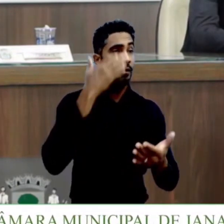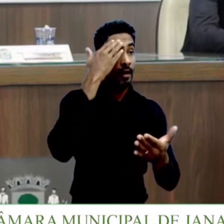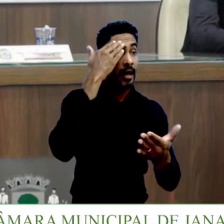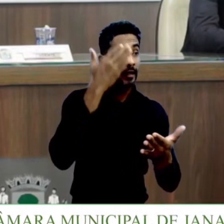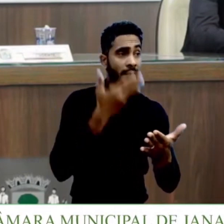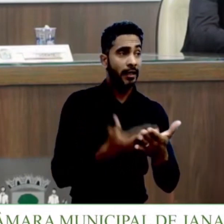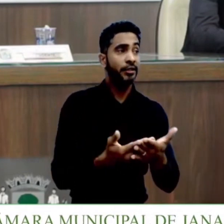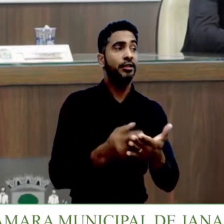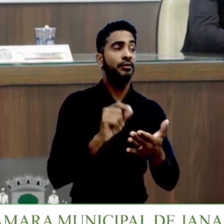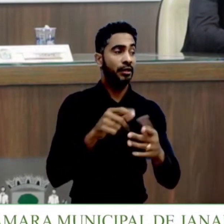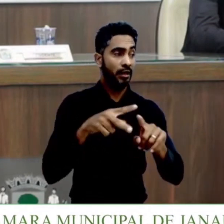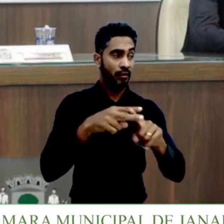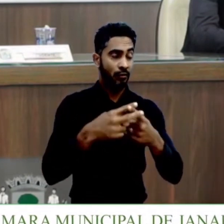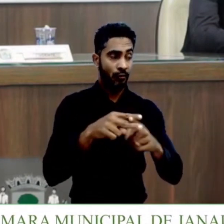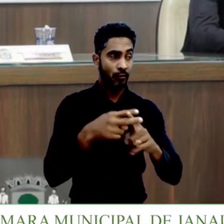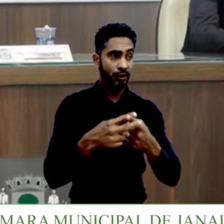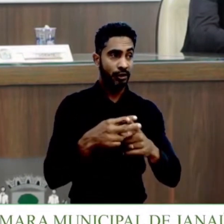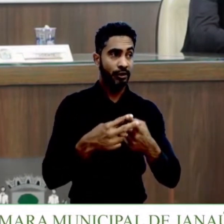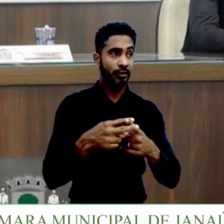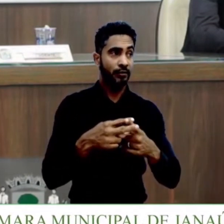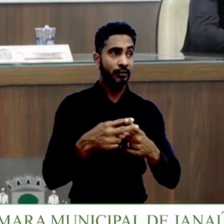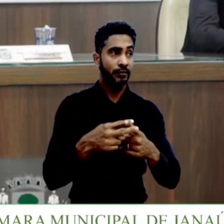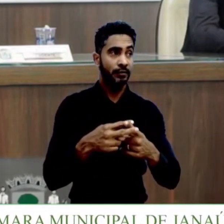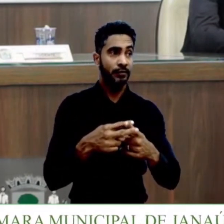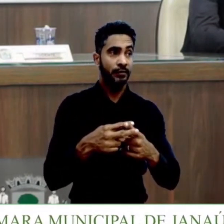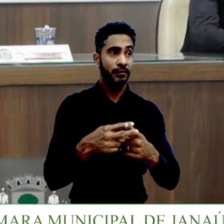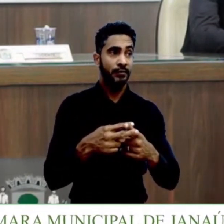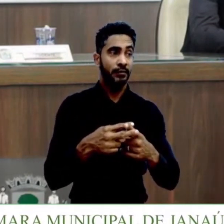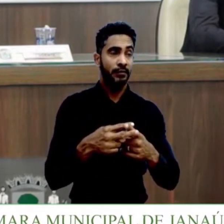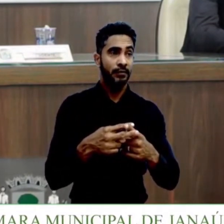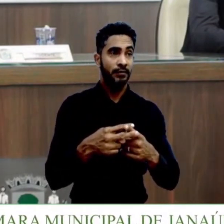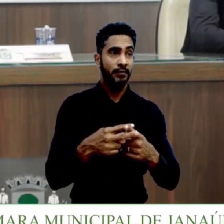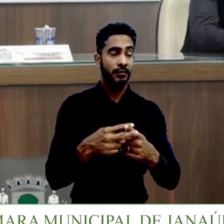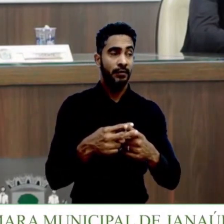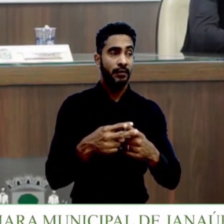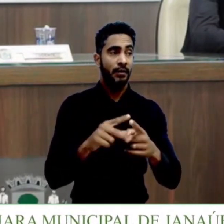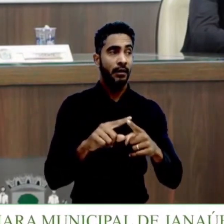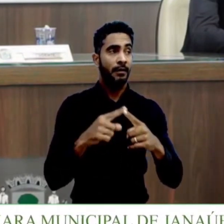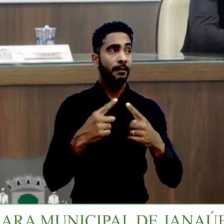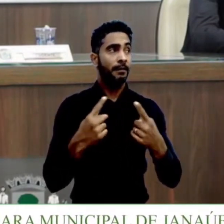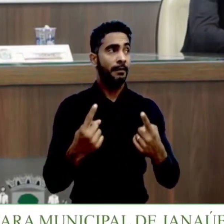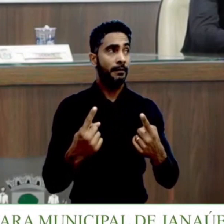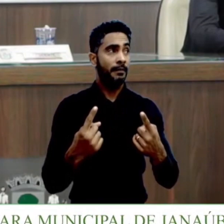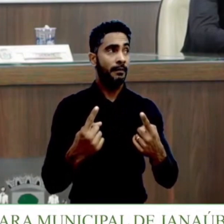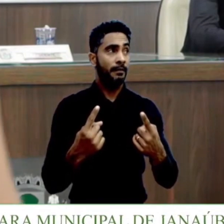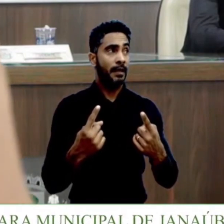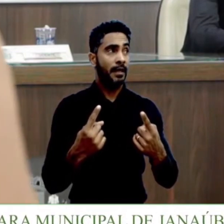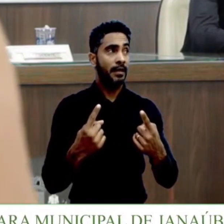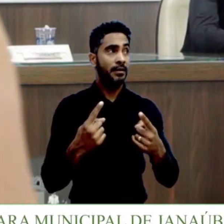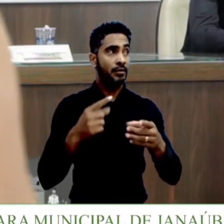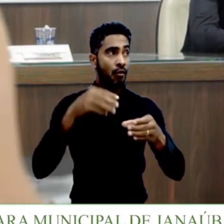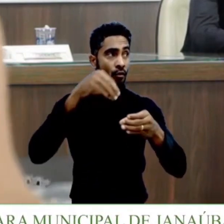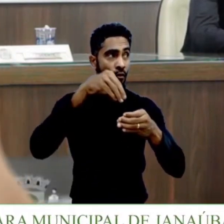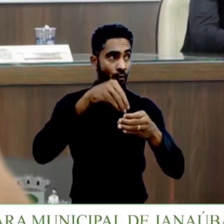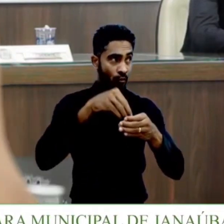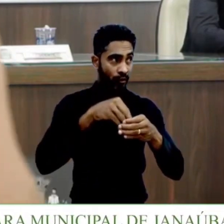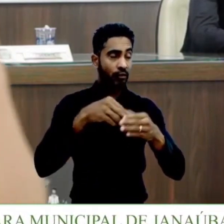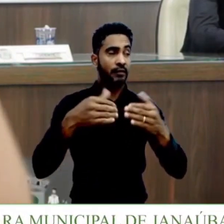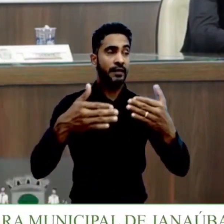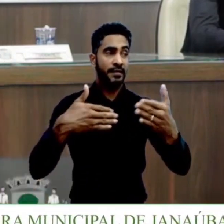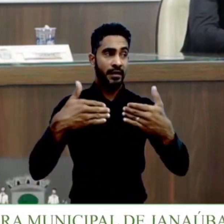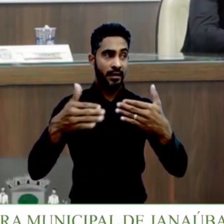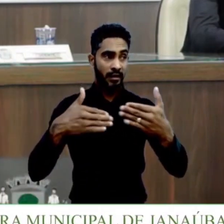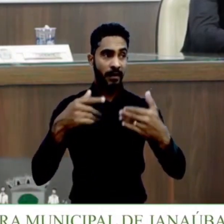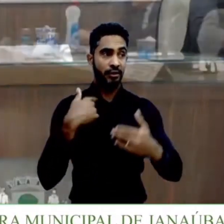que tenha corrigido diversas dessas inconsistências, mas o conteúdo em si ainda vai ser debatido